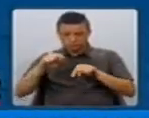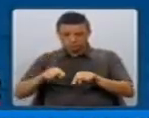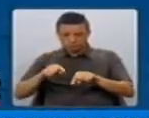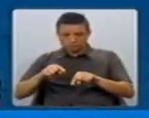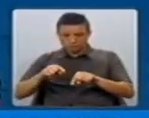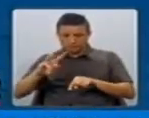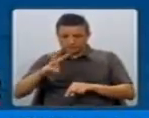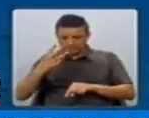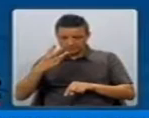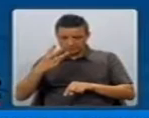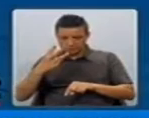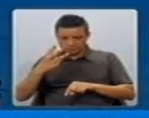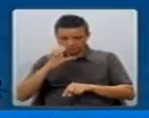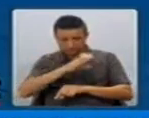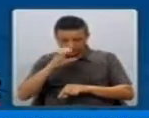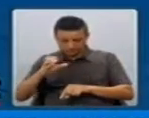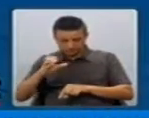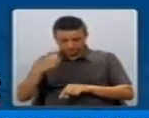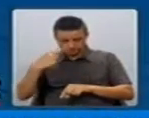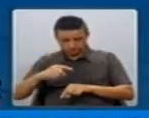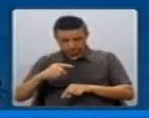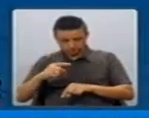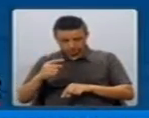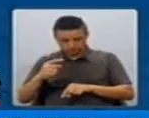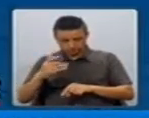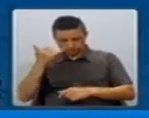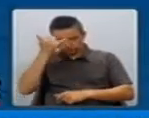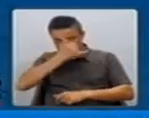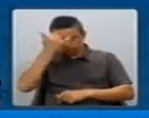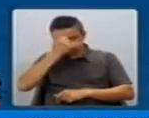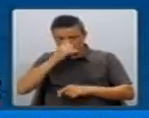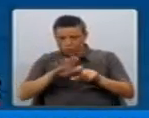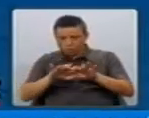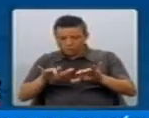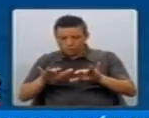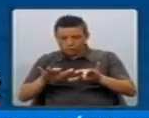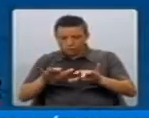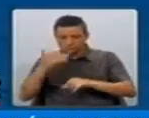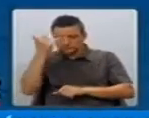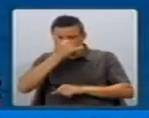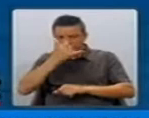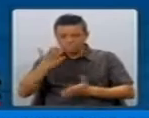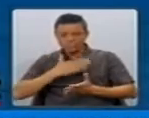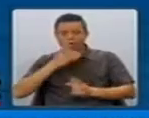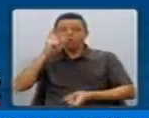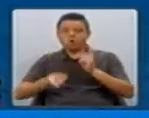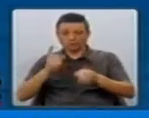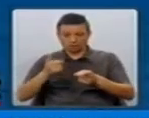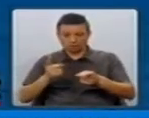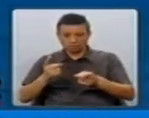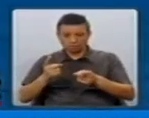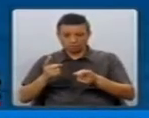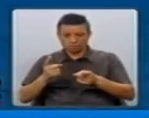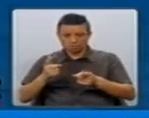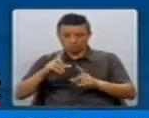e estes 3 artigos científicos utilizaram, e vamos colocá-los numa simulação no computador para ver o que é que essa simulação nos dá. Pois bem, eis